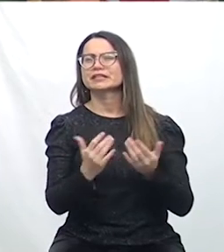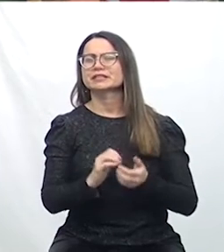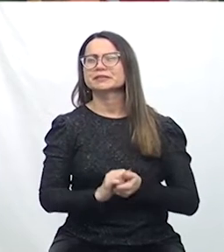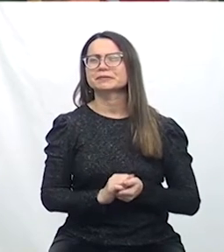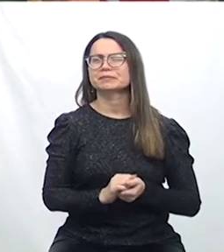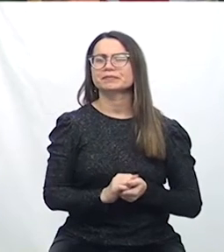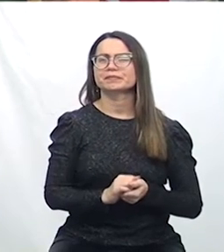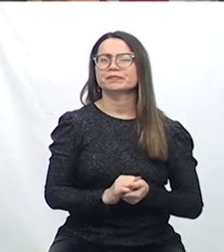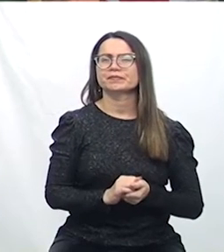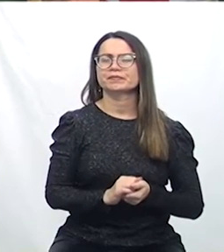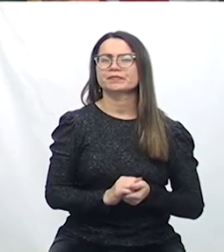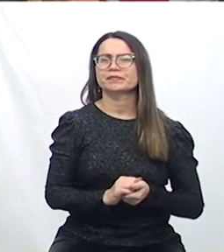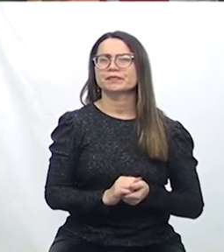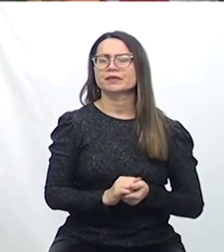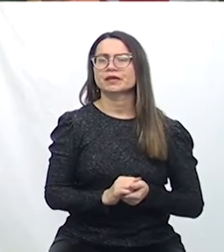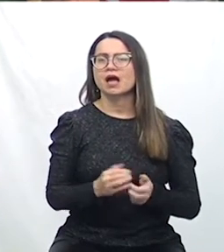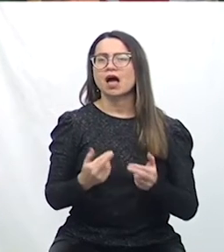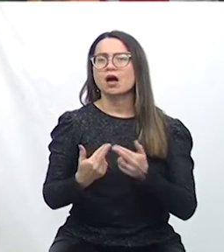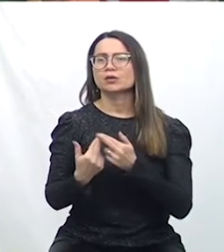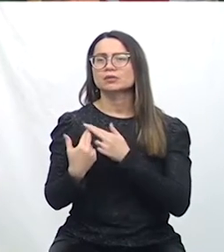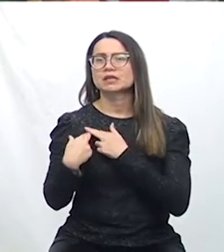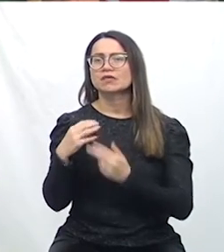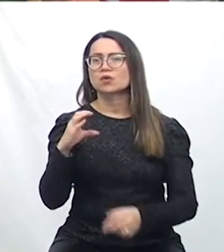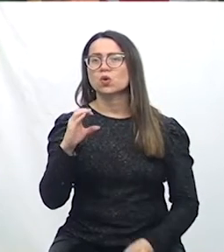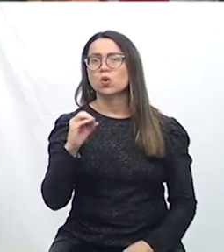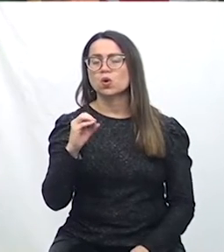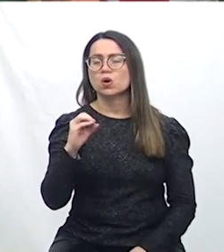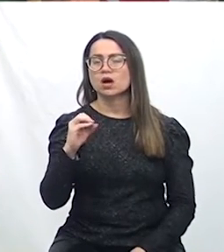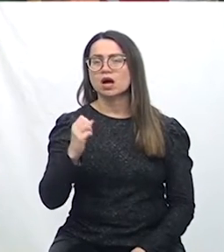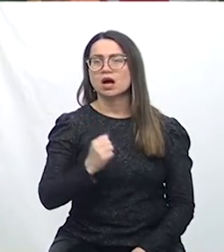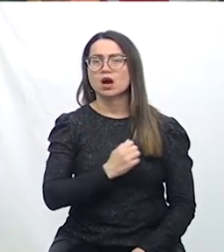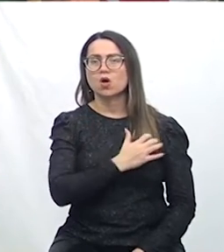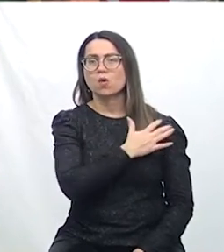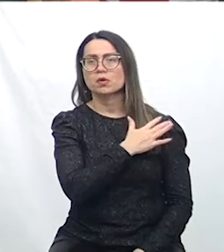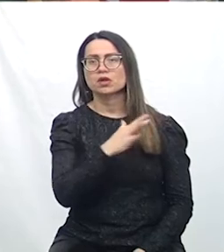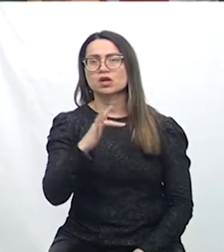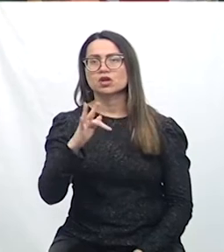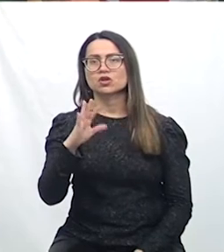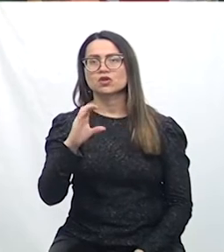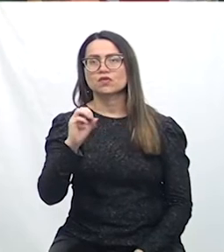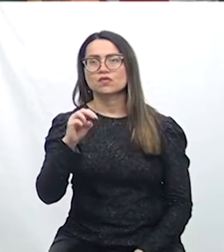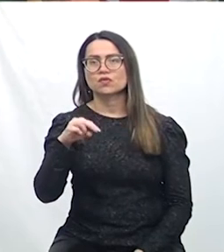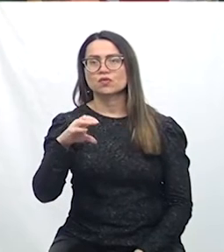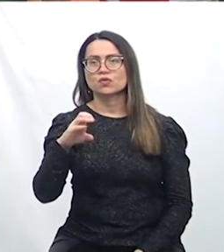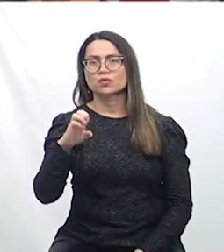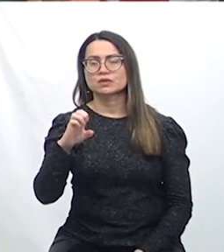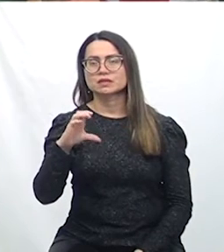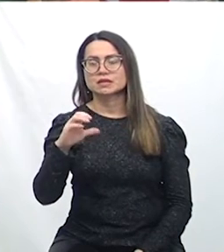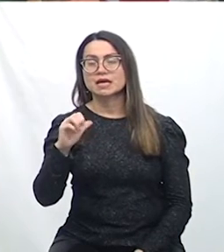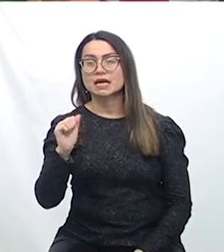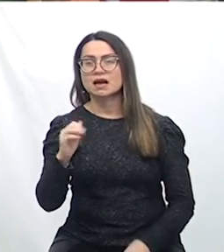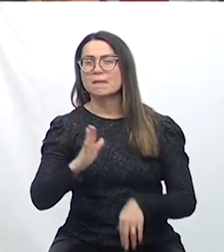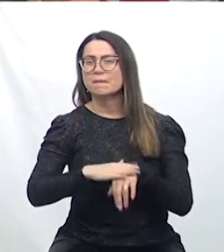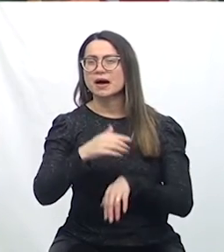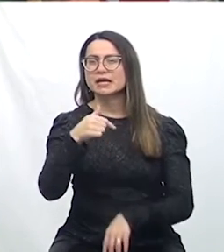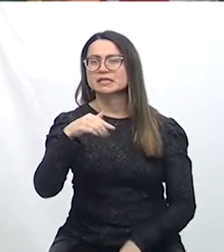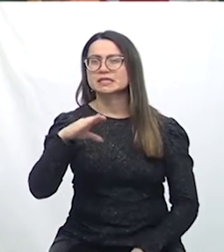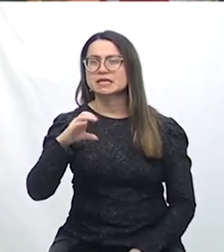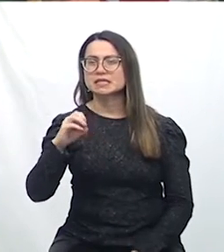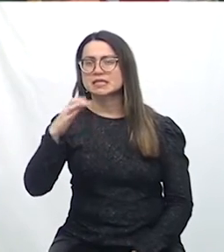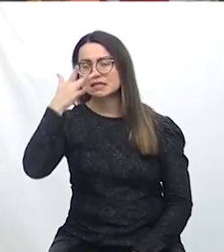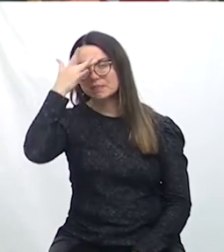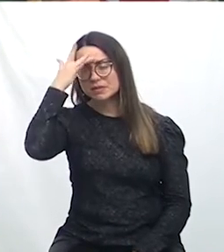pelo comandante Fonseca e o sargento Davi. Foram mais de 700 pessoas que estiveram presentes